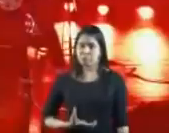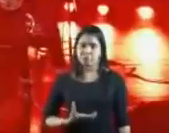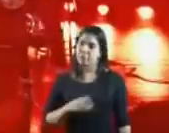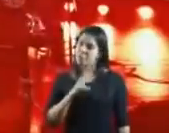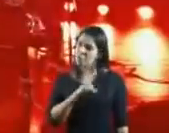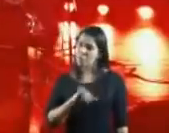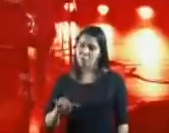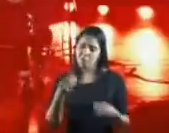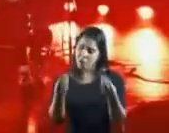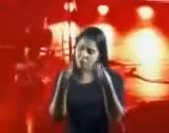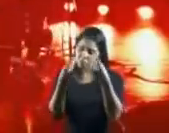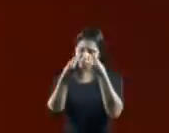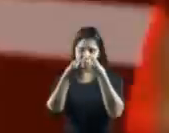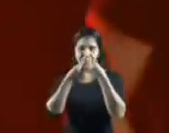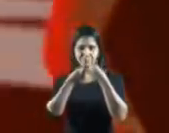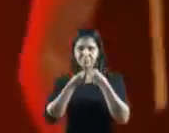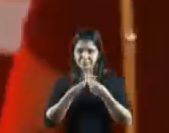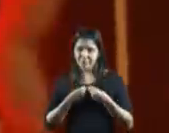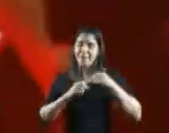vai trazer meu